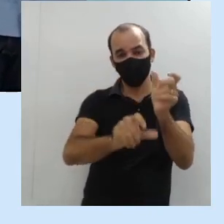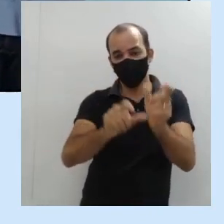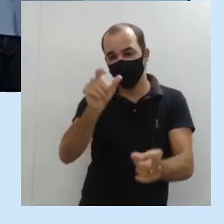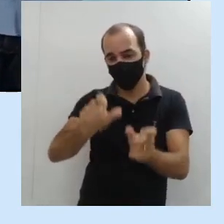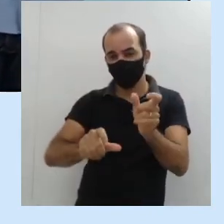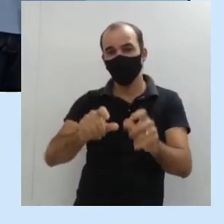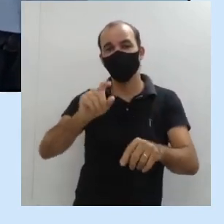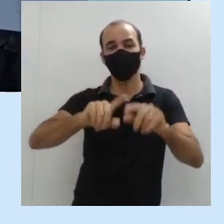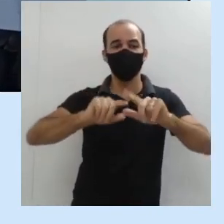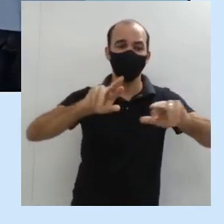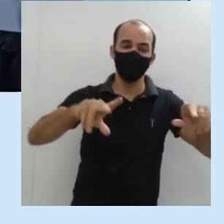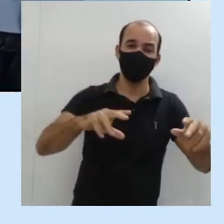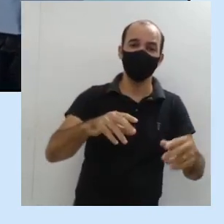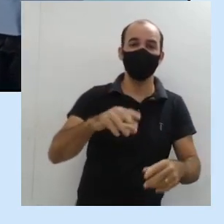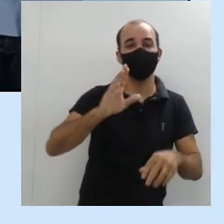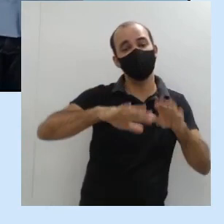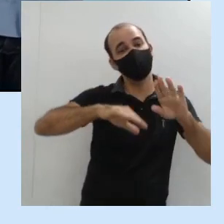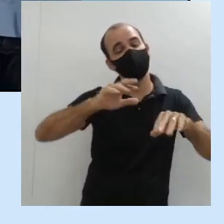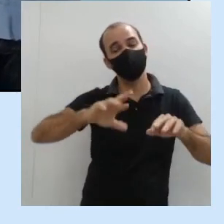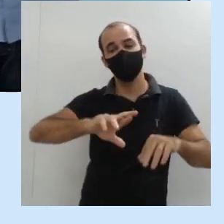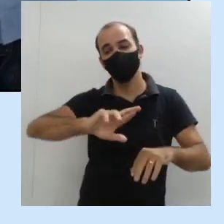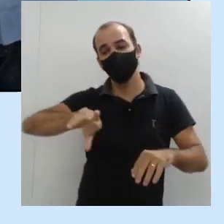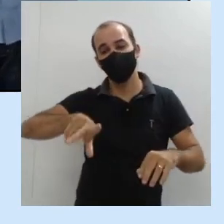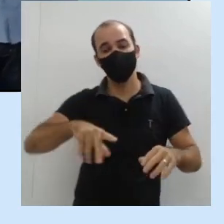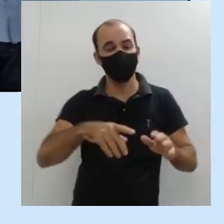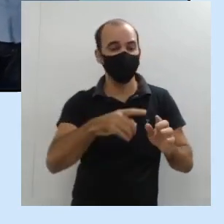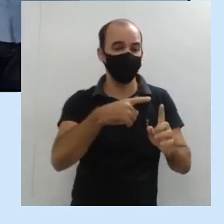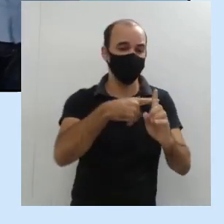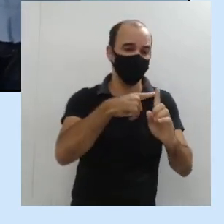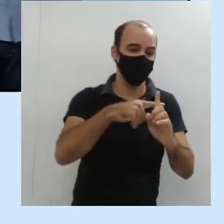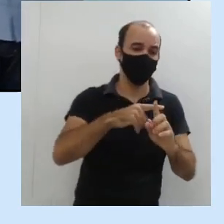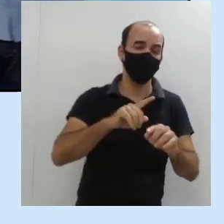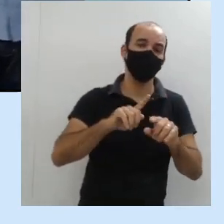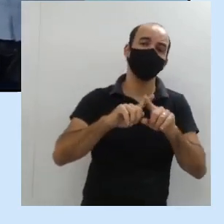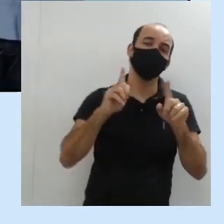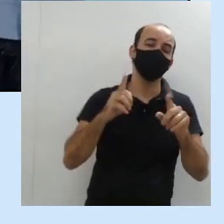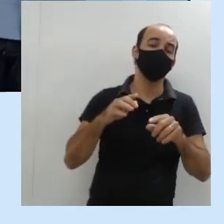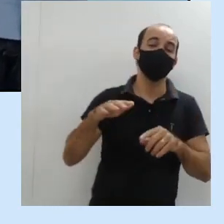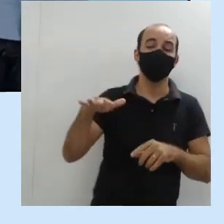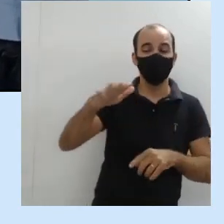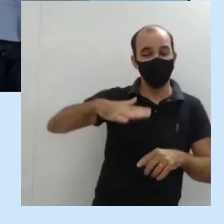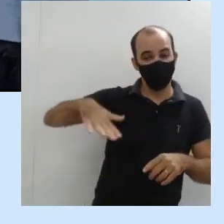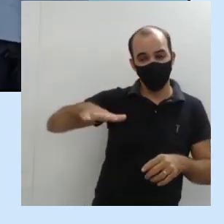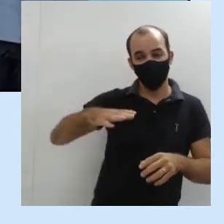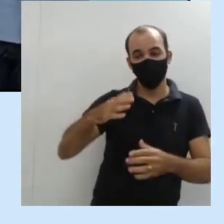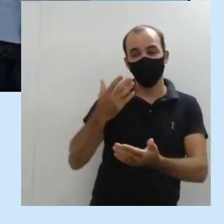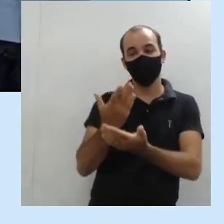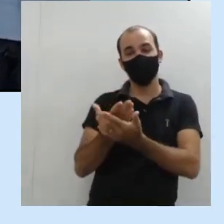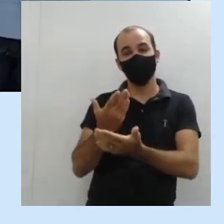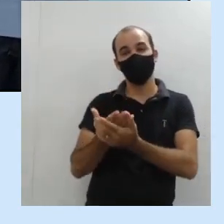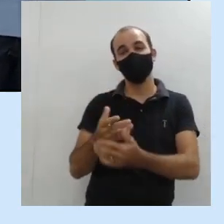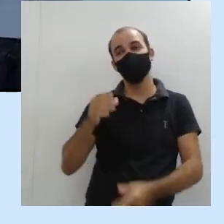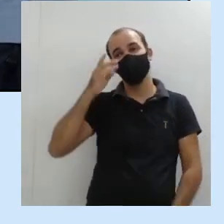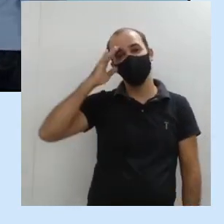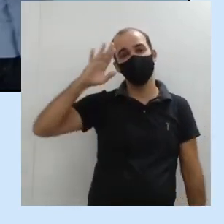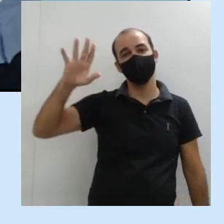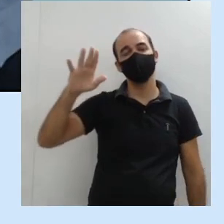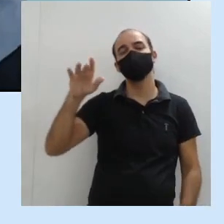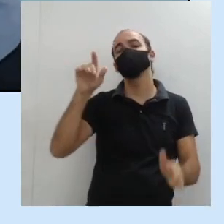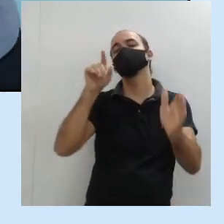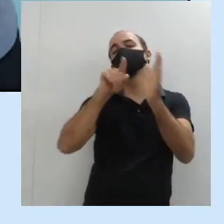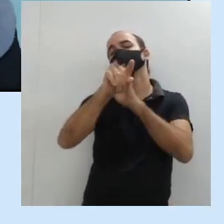sejam positivas. Porém, a grande pergunta que a filosofia vai nos levar hoje é o seguinte: e